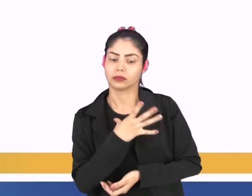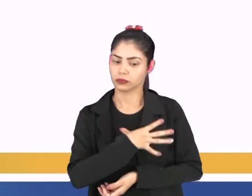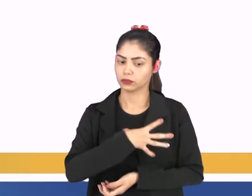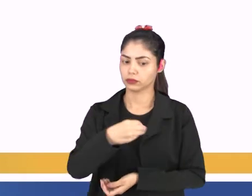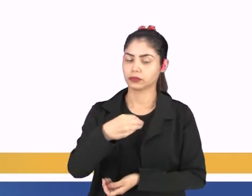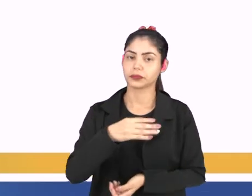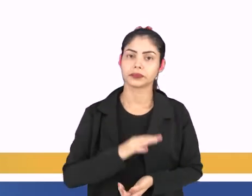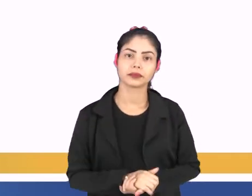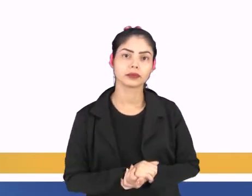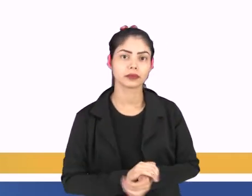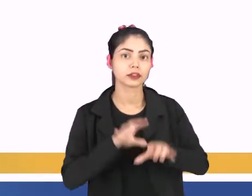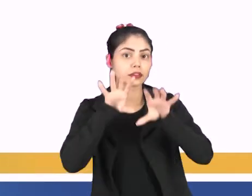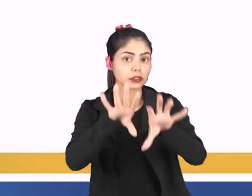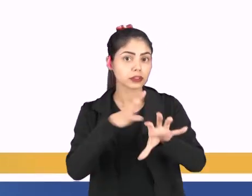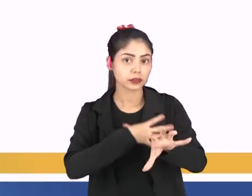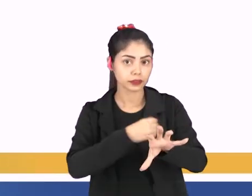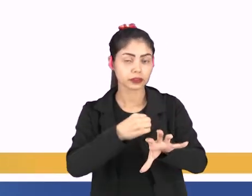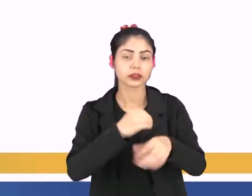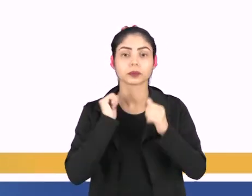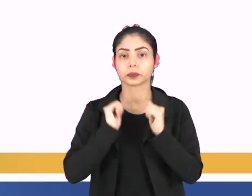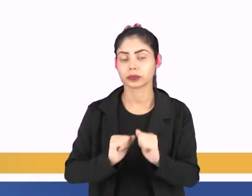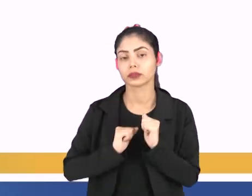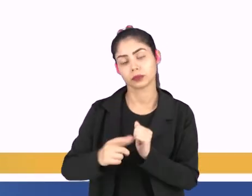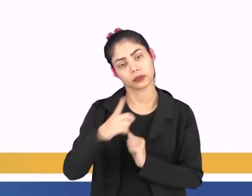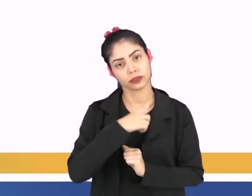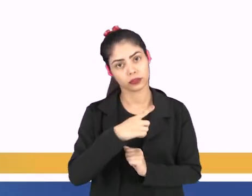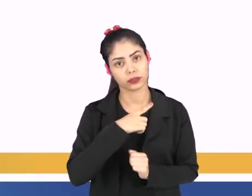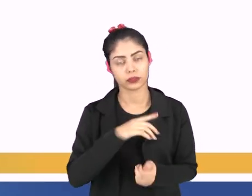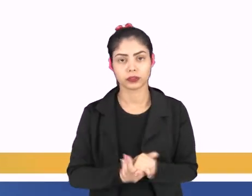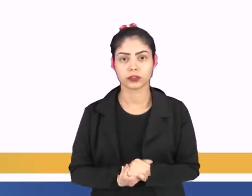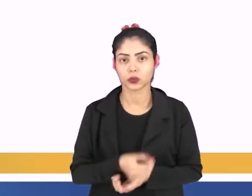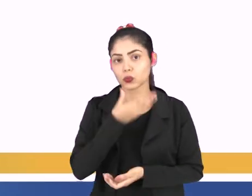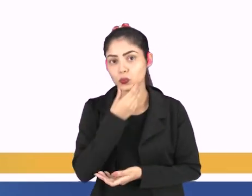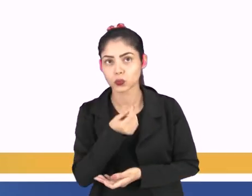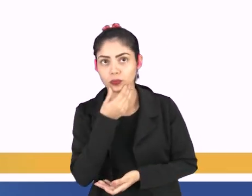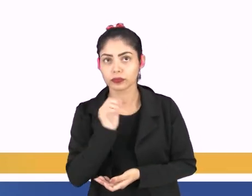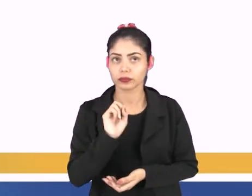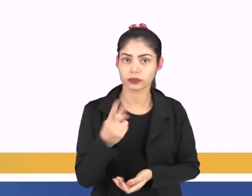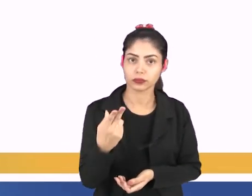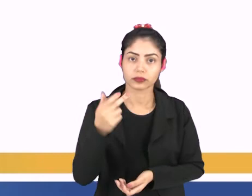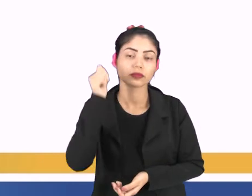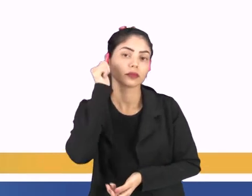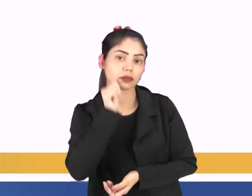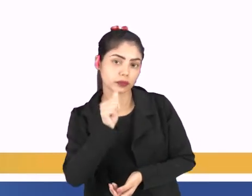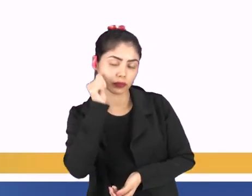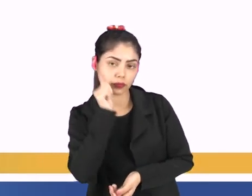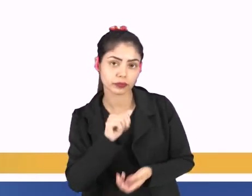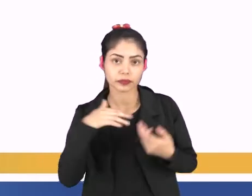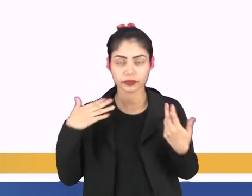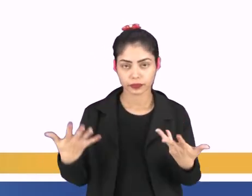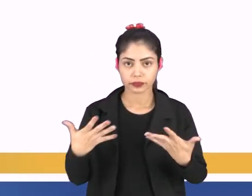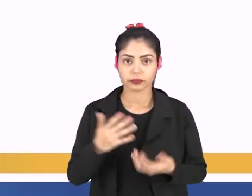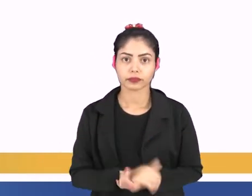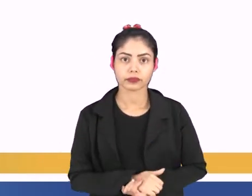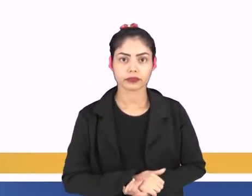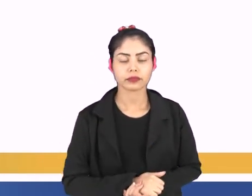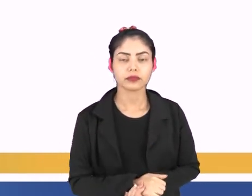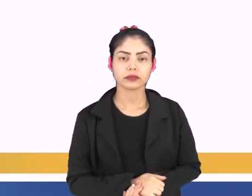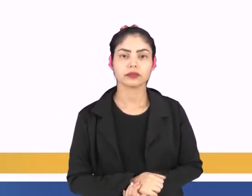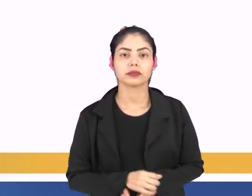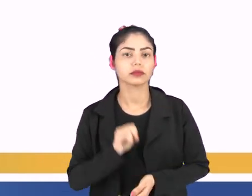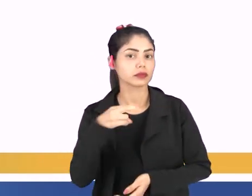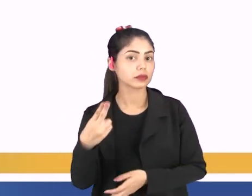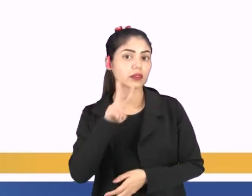filho, nesse filho nós podemos ter ele do sexo masculino ou do sexo feminino. Ou